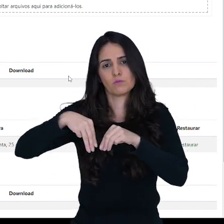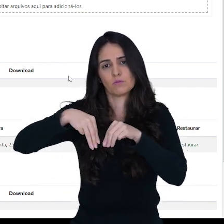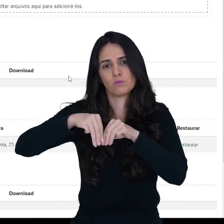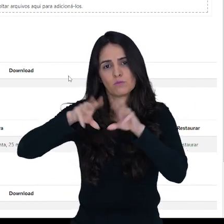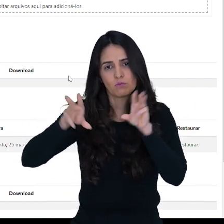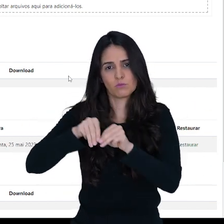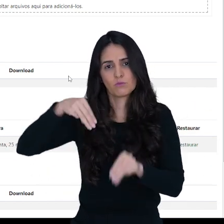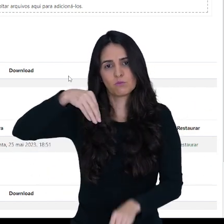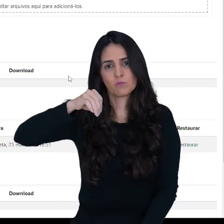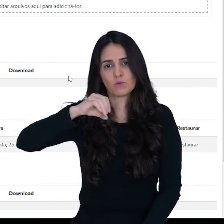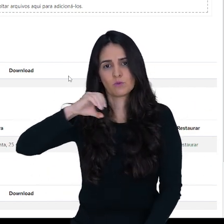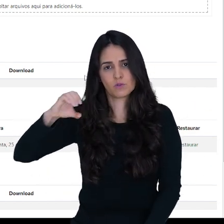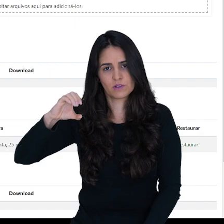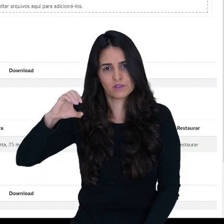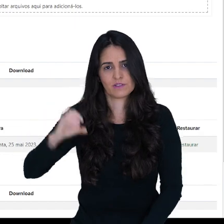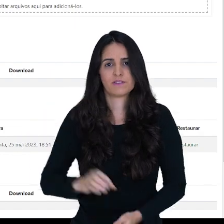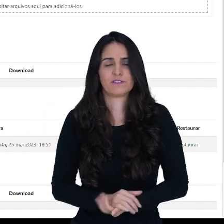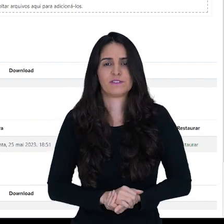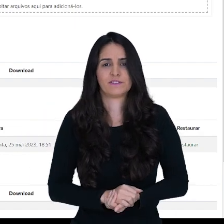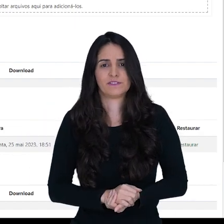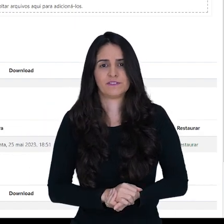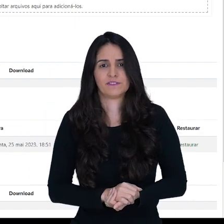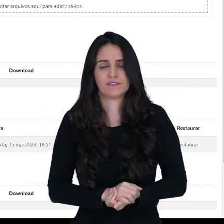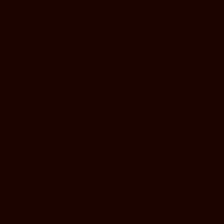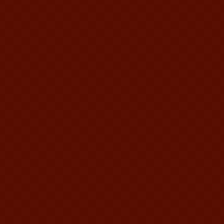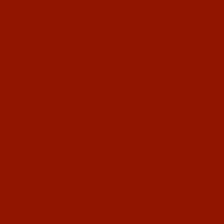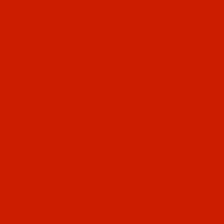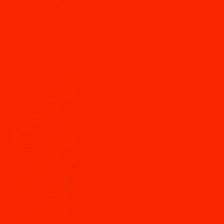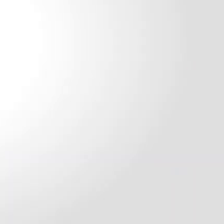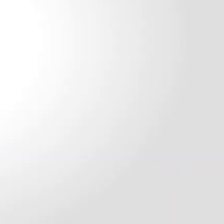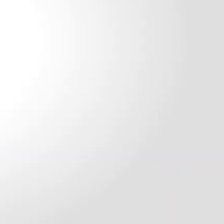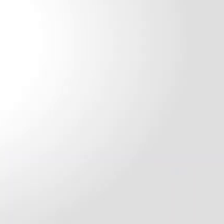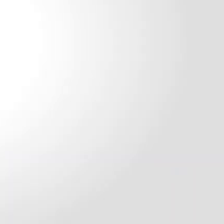para uma nova sala sua no mundo